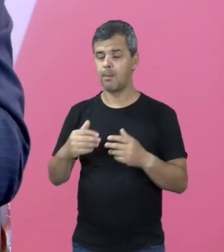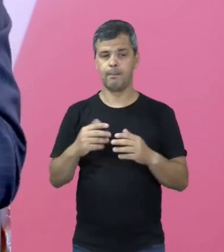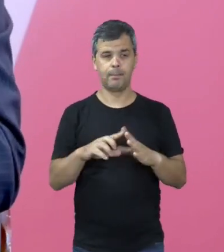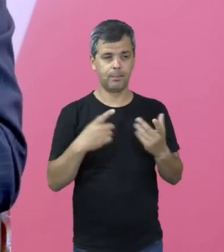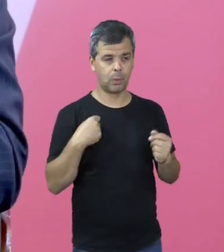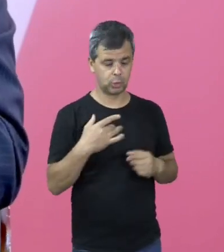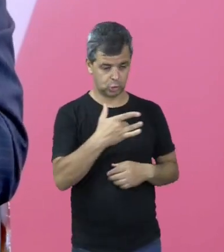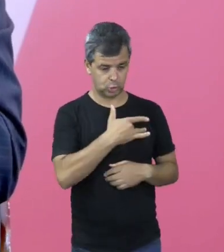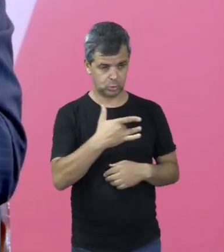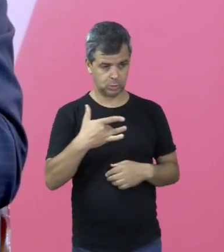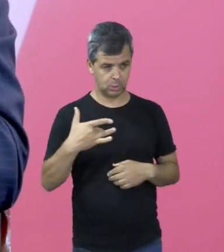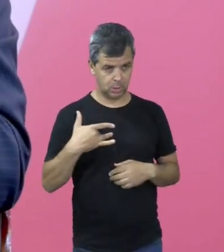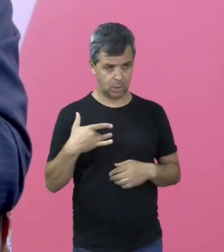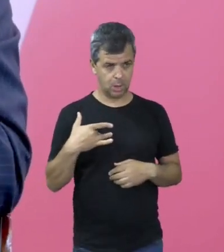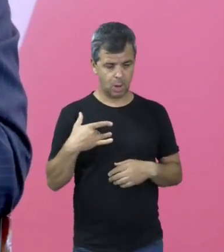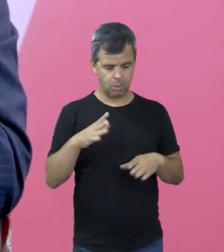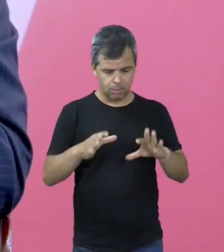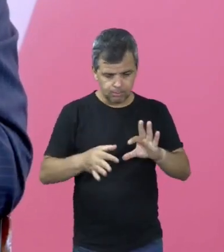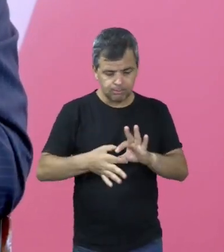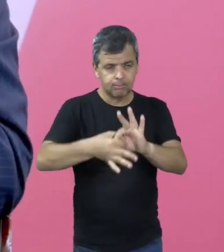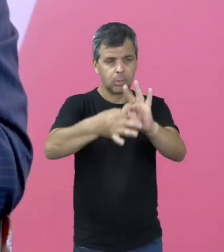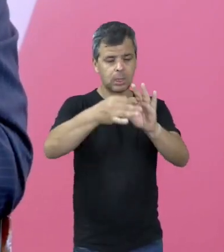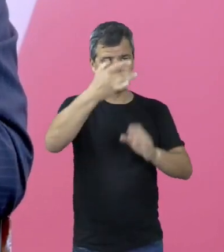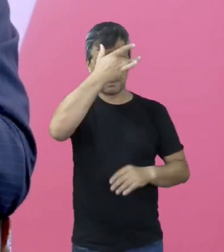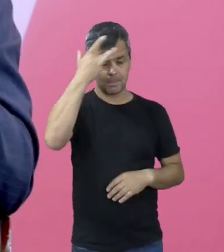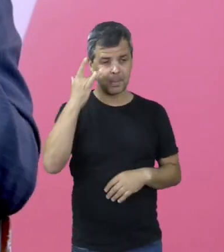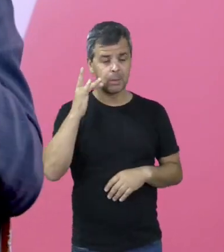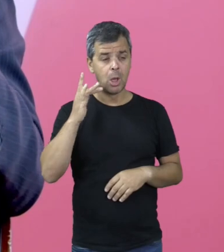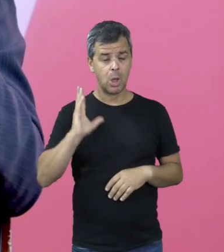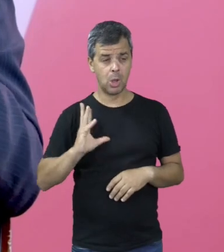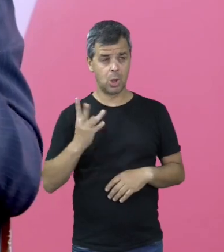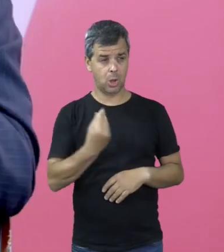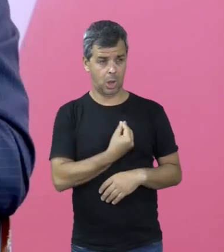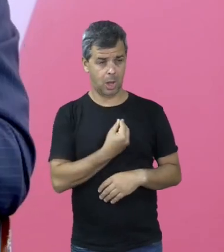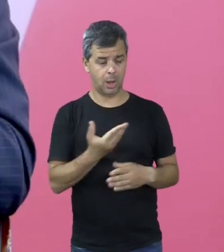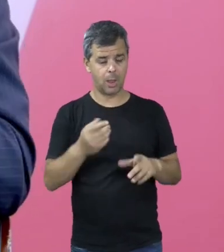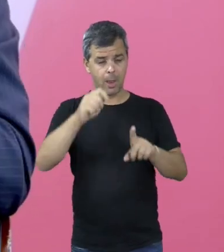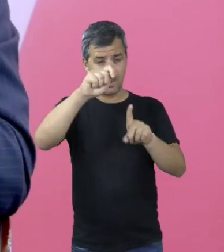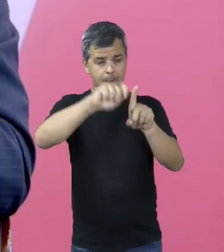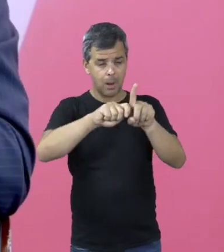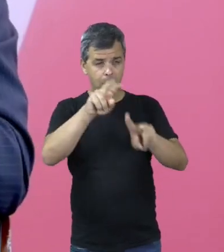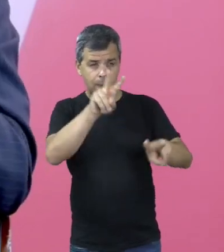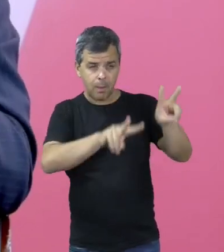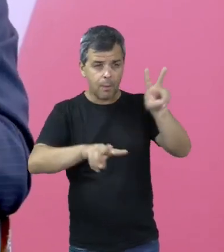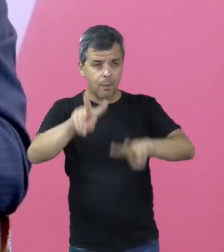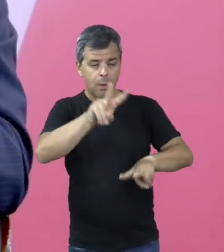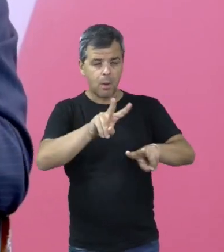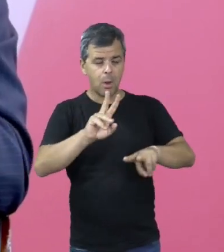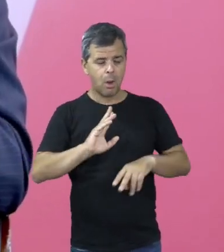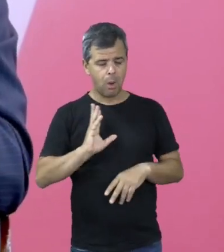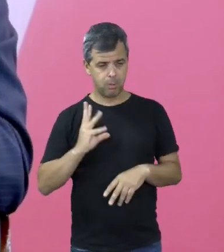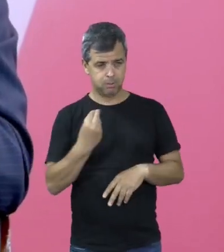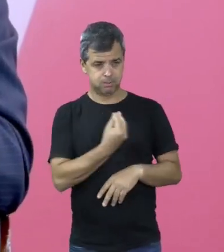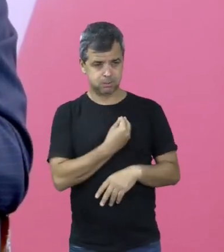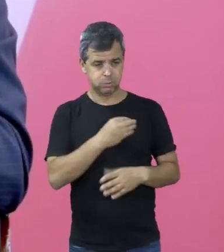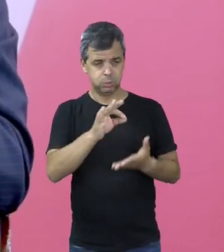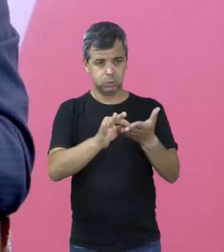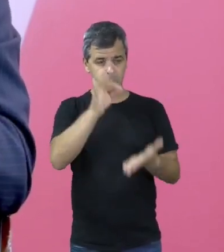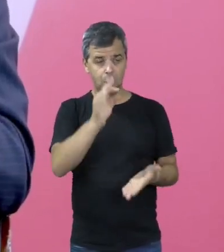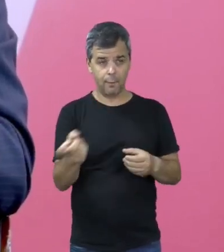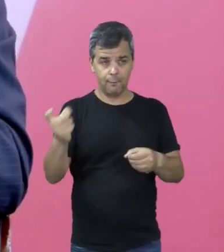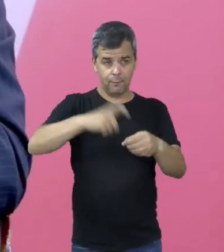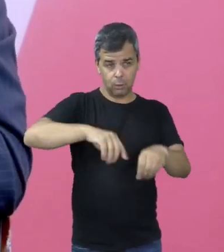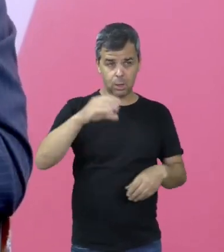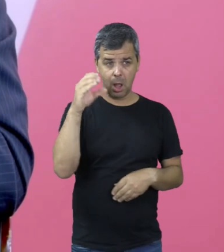sobre saúde integral das pessoas trans, neste mês da visibilidade trans, aqui no Café PT, que